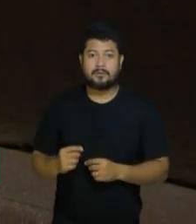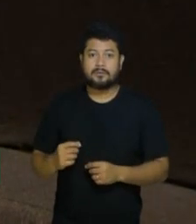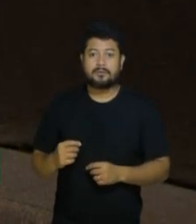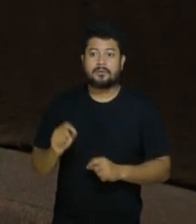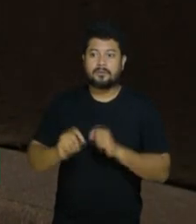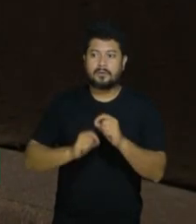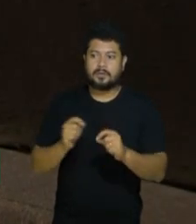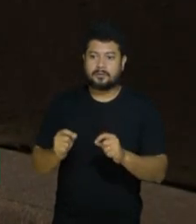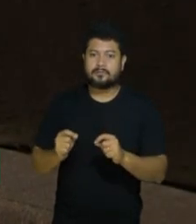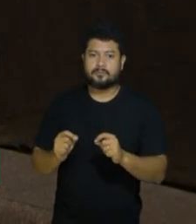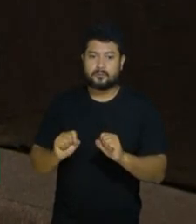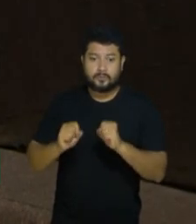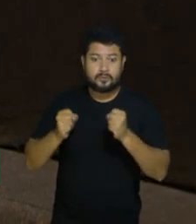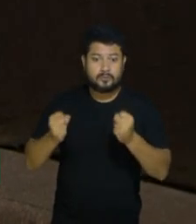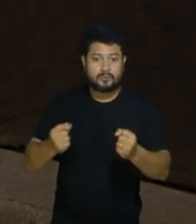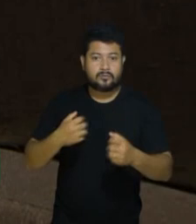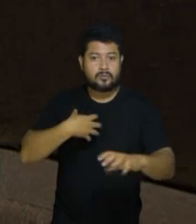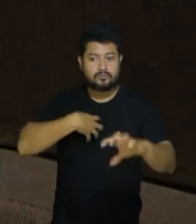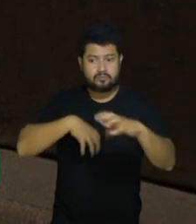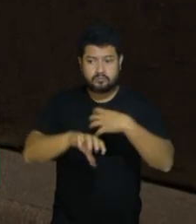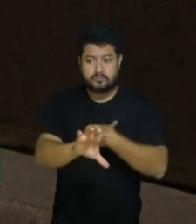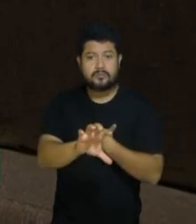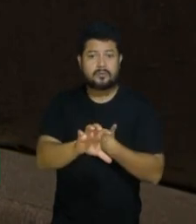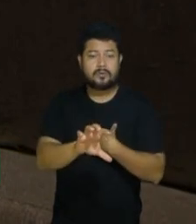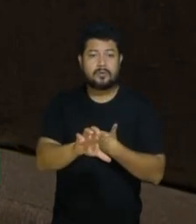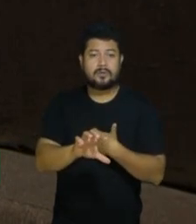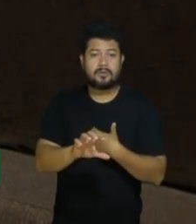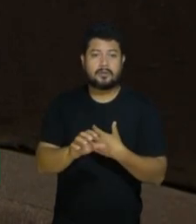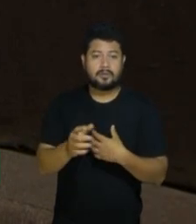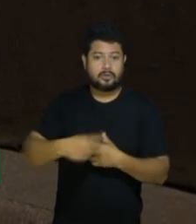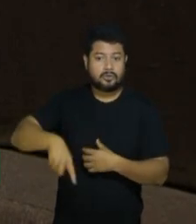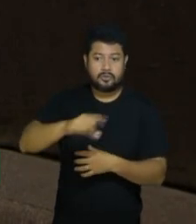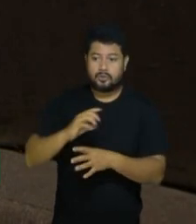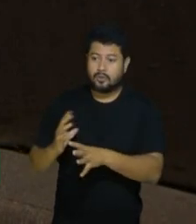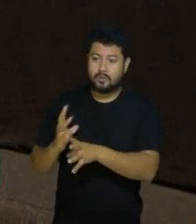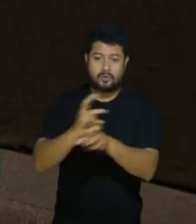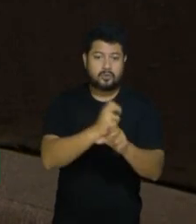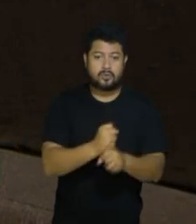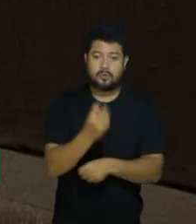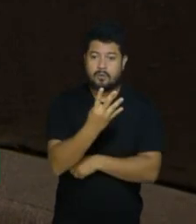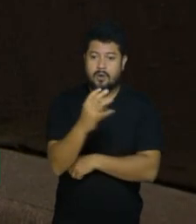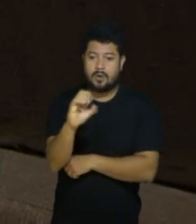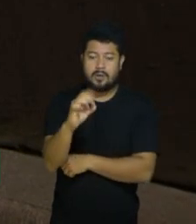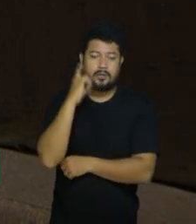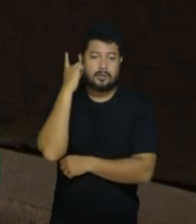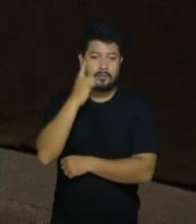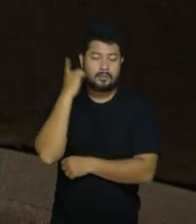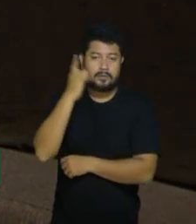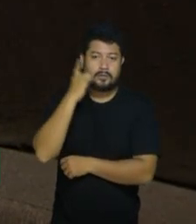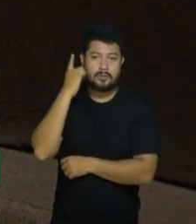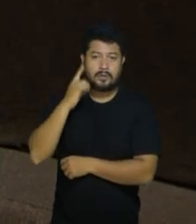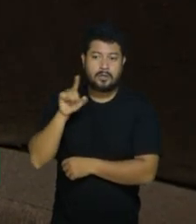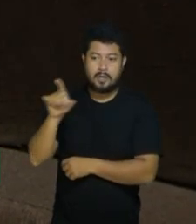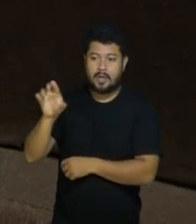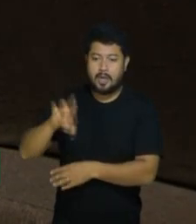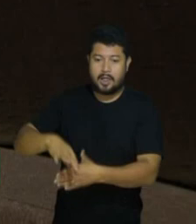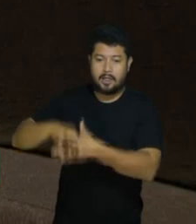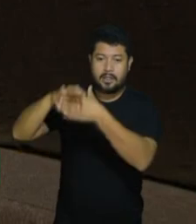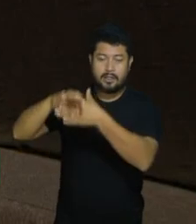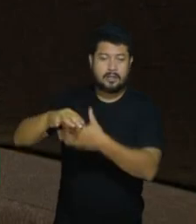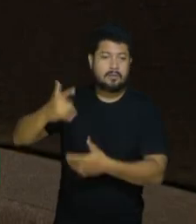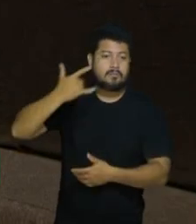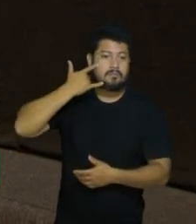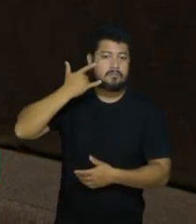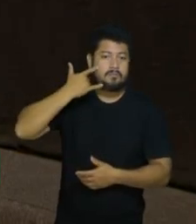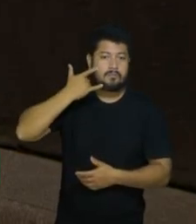nobreza. Quando 40 homens e mulheres, liderados pelo presidente Mauro Nadal,